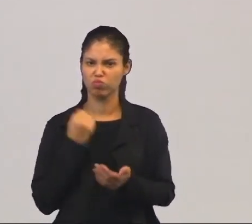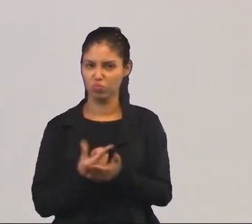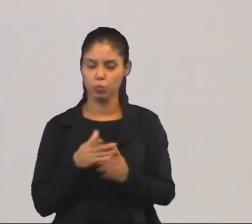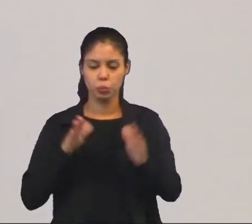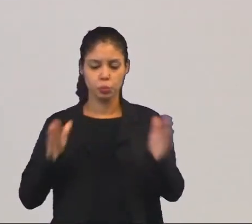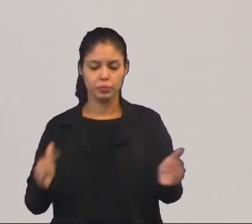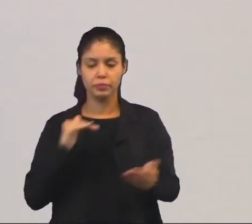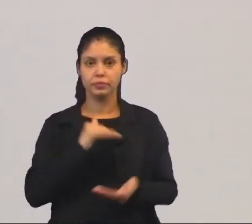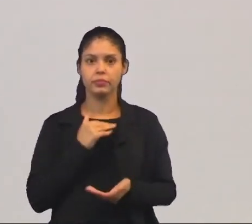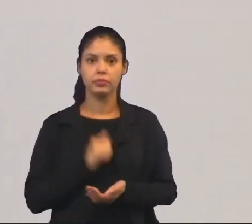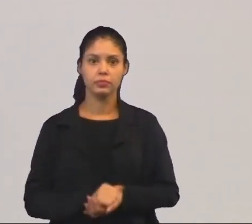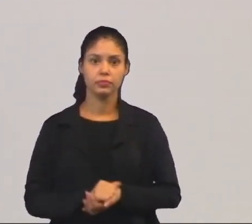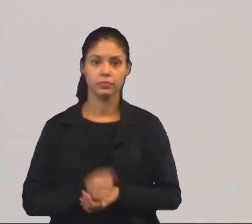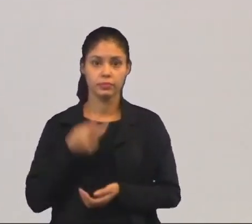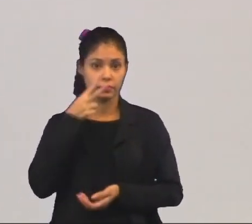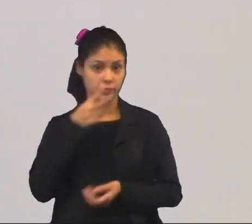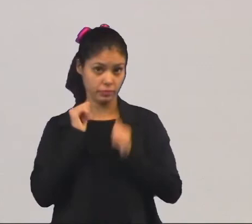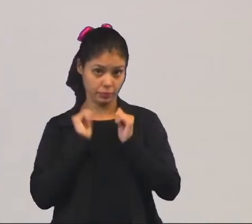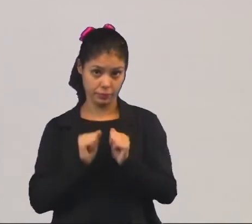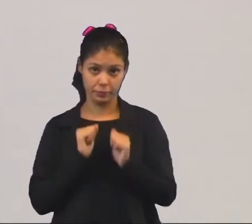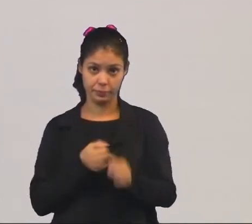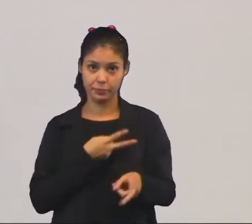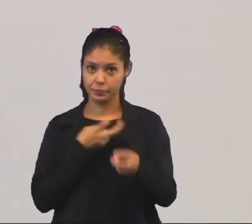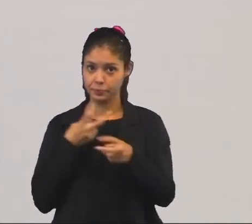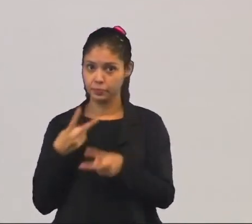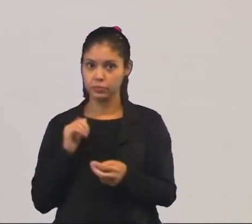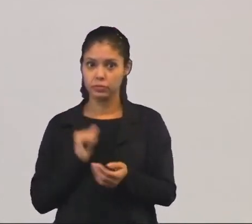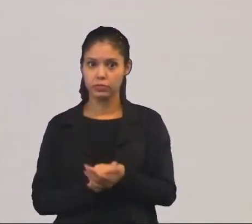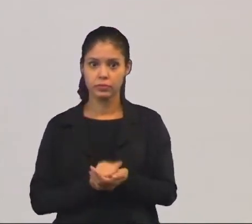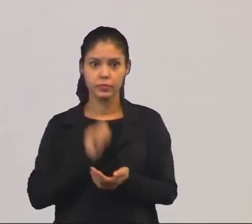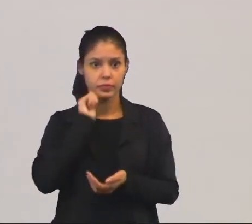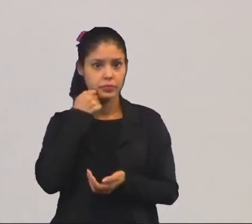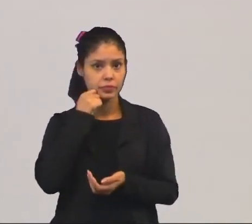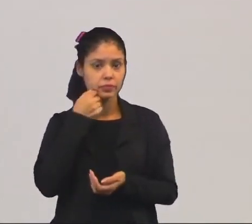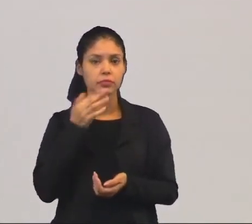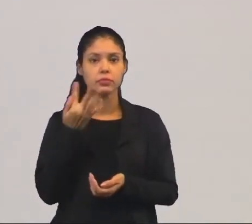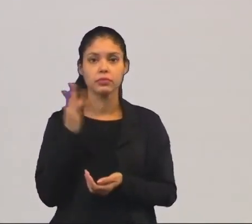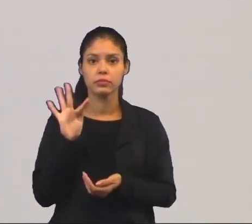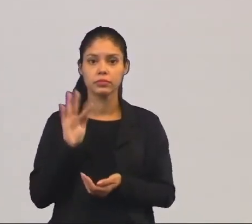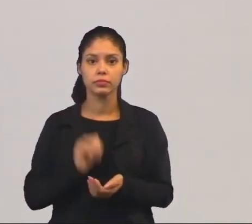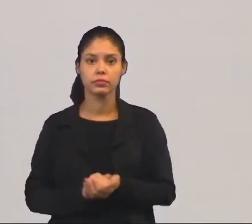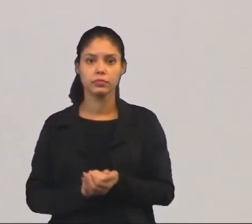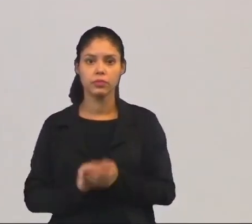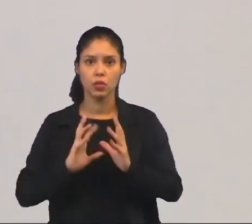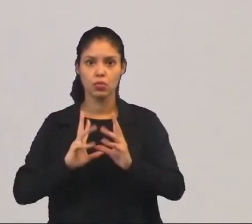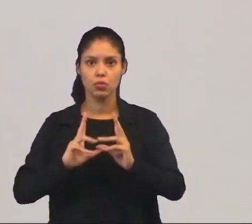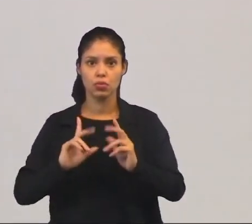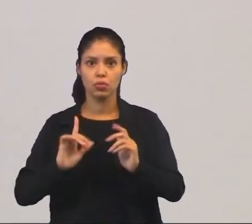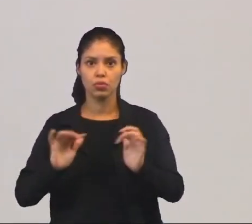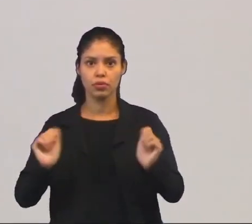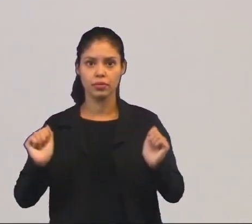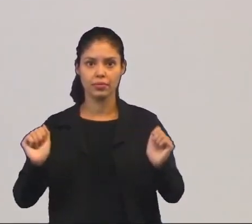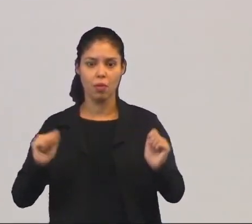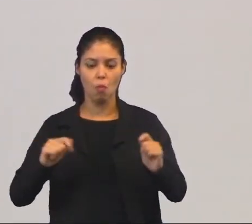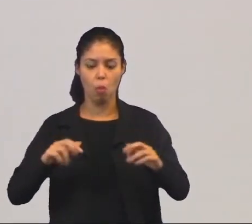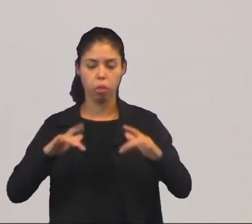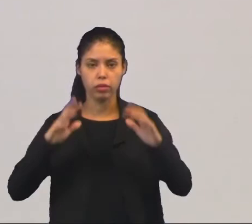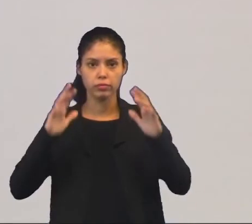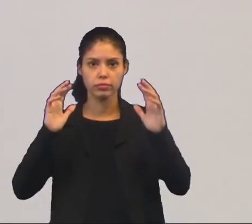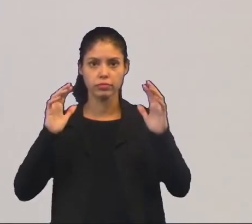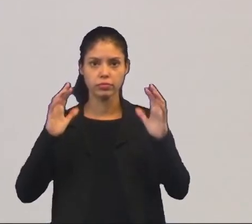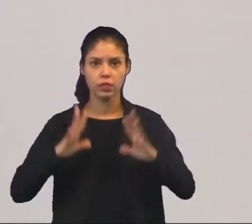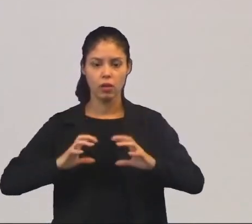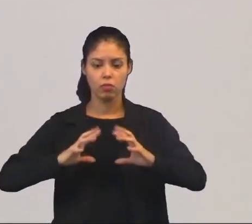no saquinho lá no supermercado. Você vai poder verificar que o pãozinho francês vai estragar, vai criar bolor